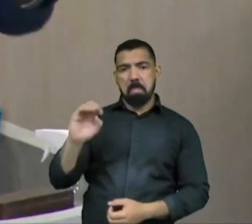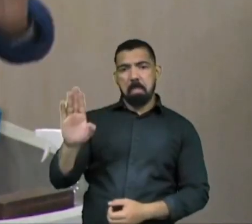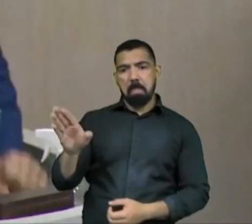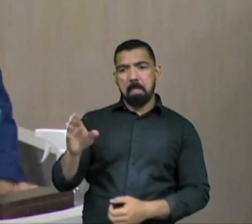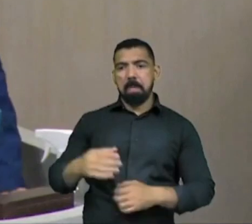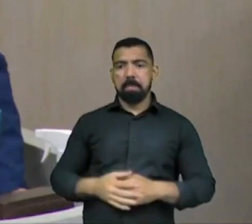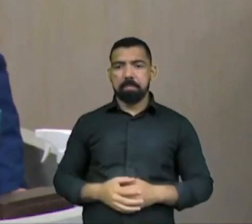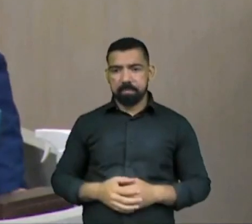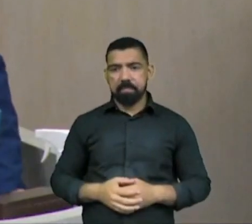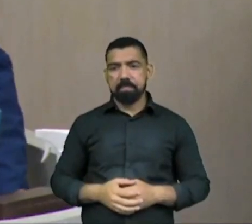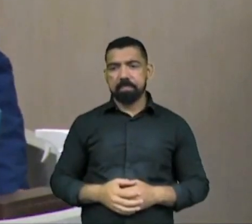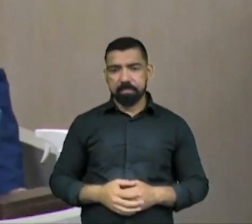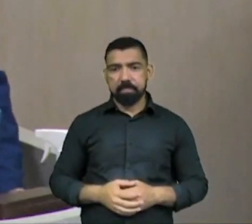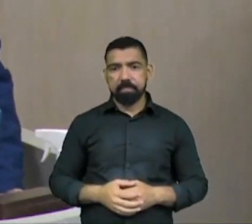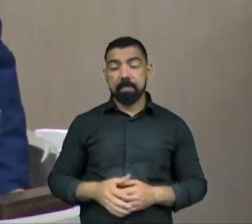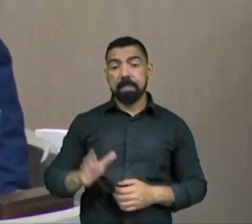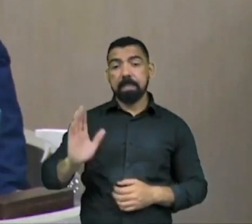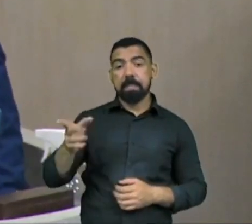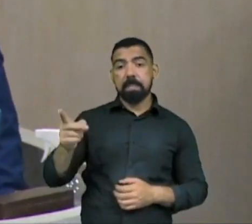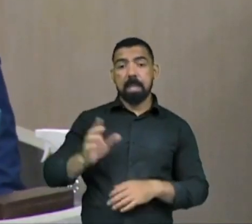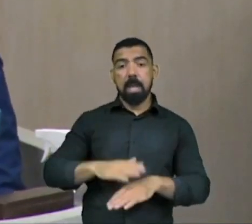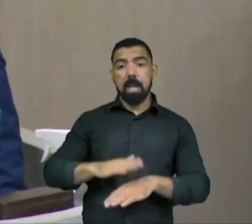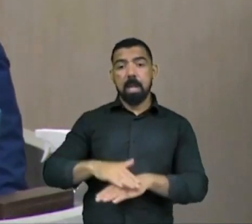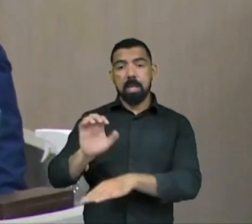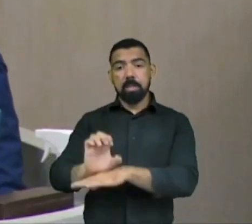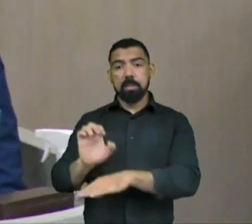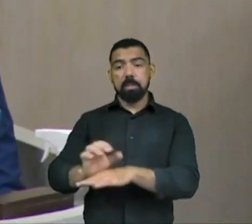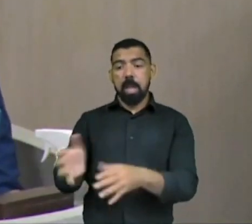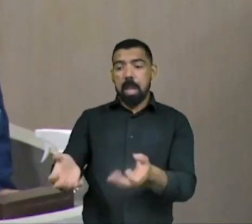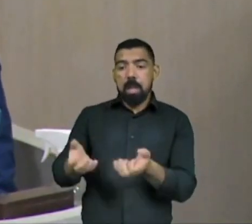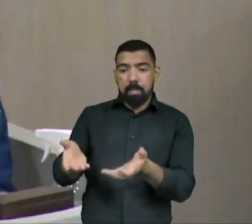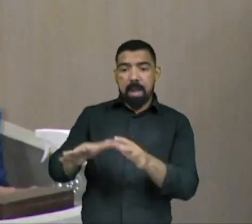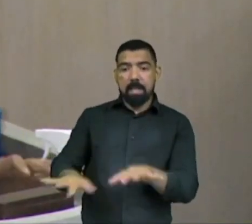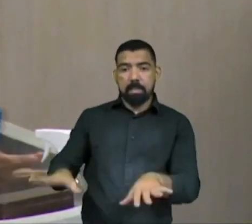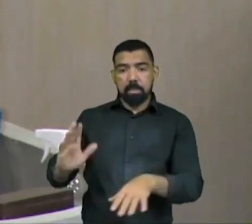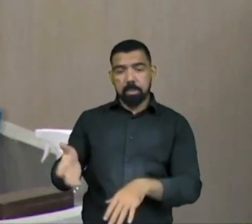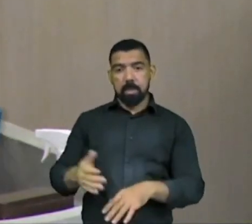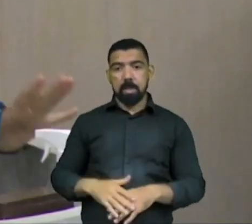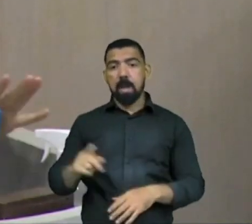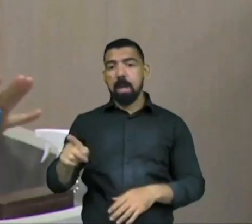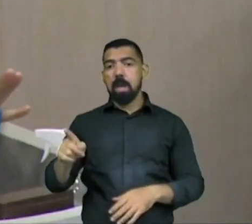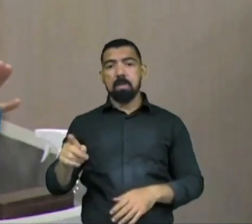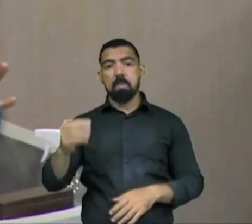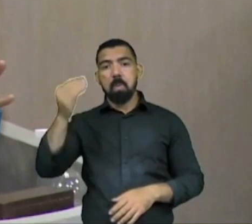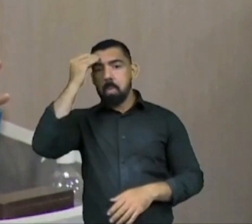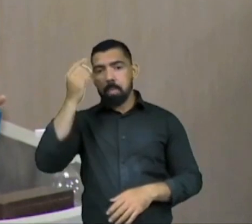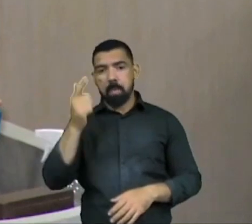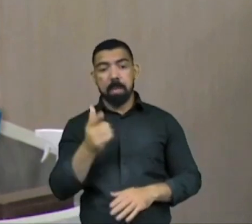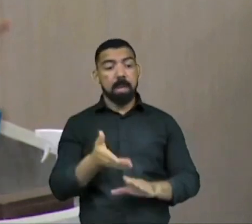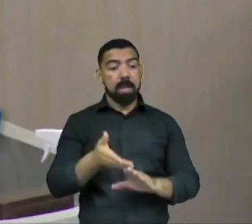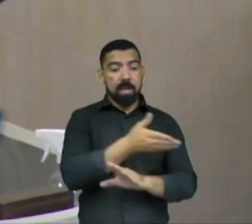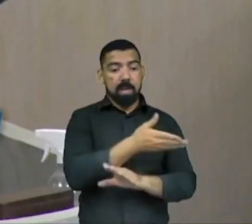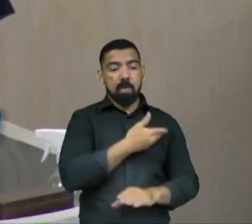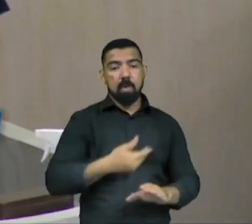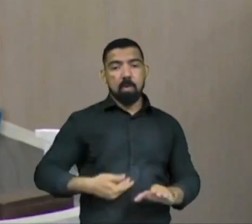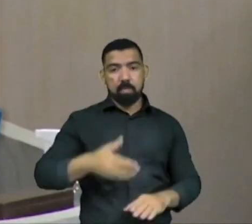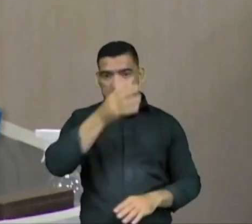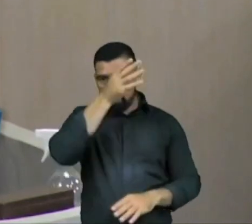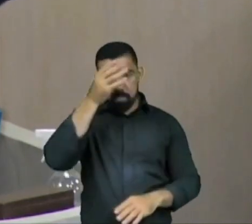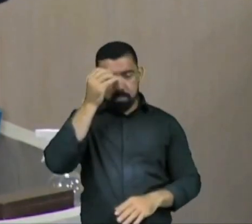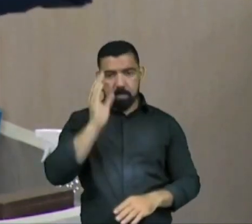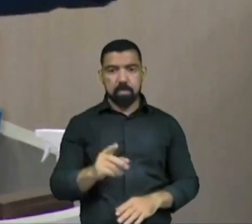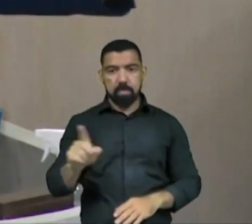pegou o Estado assim. O governador Elmano não tem culpa disso. Isso aqui ele já herdou do governador Camilo. E eu não